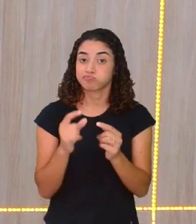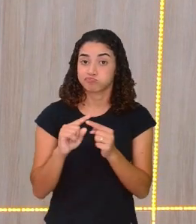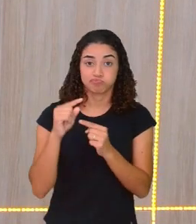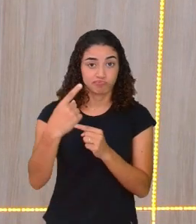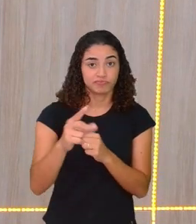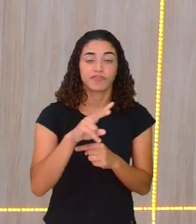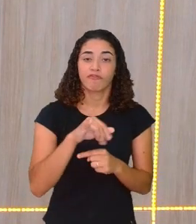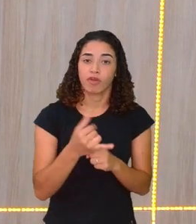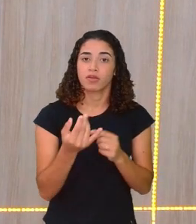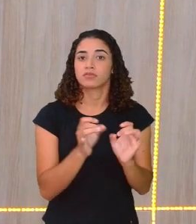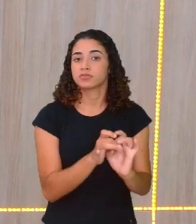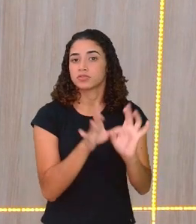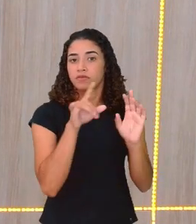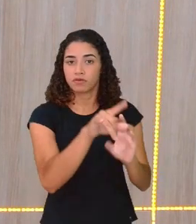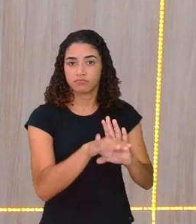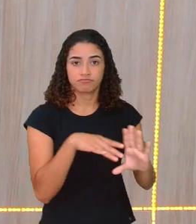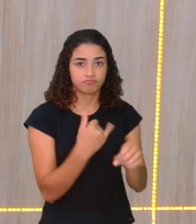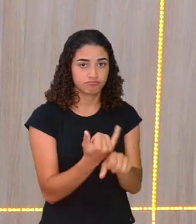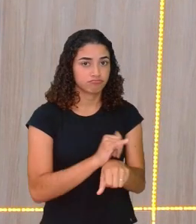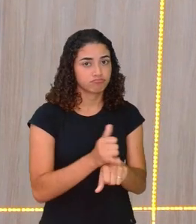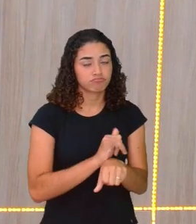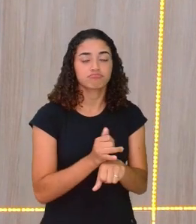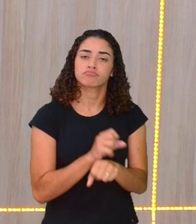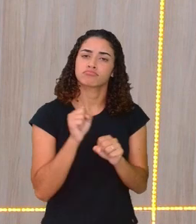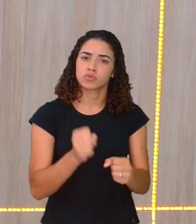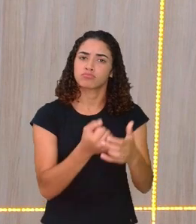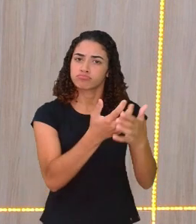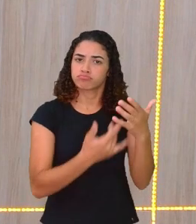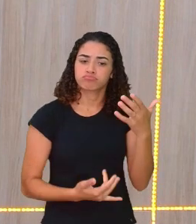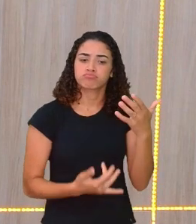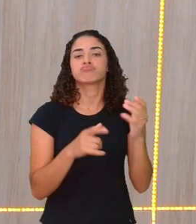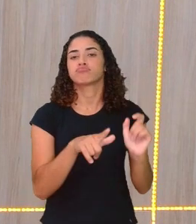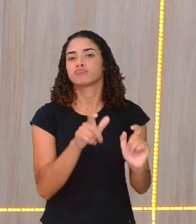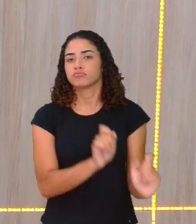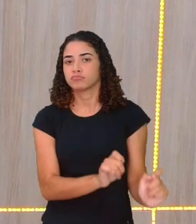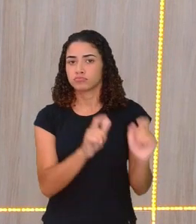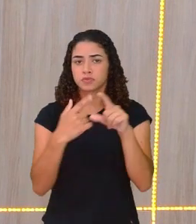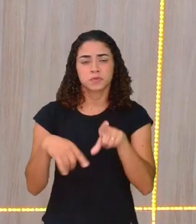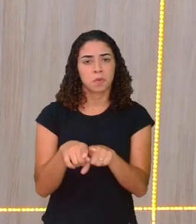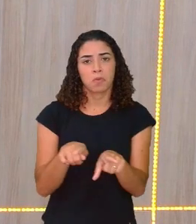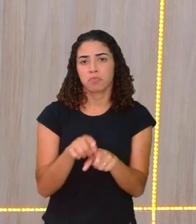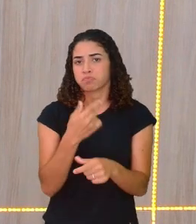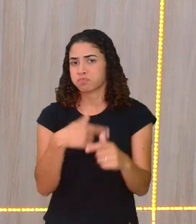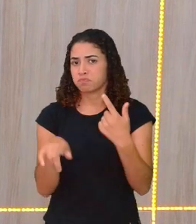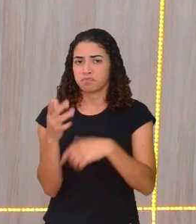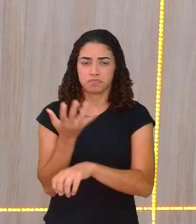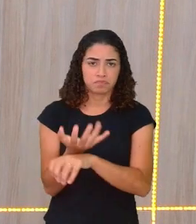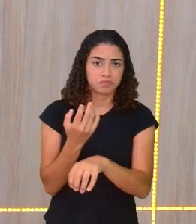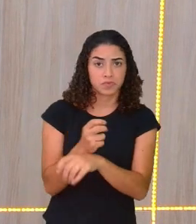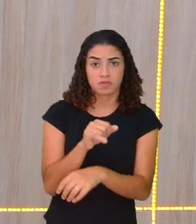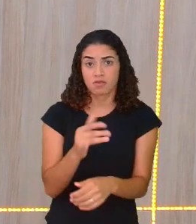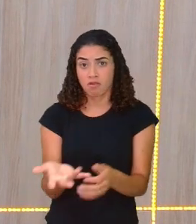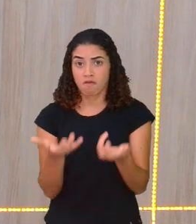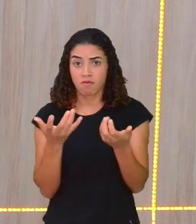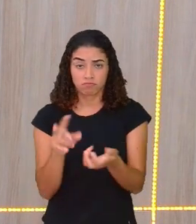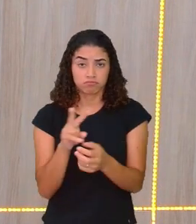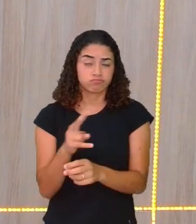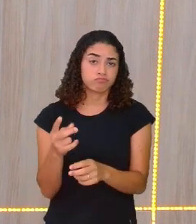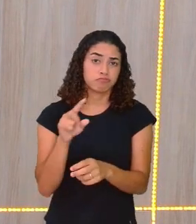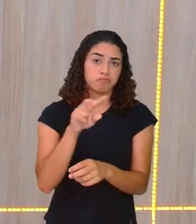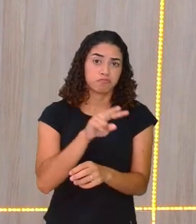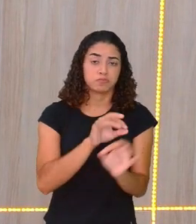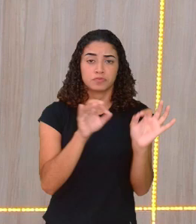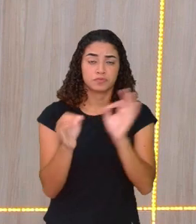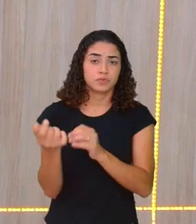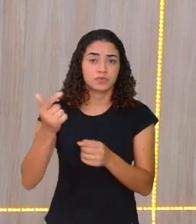no YouTube. Você pode acessar a nossa playlist e também das outras disciplinas. E se quiser rever alguma aula, também